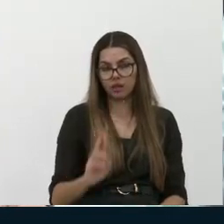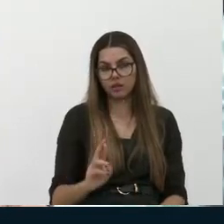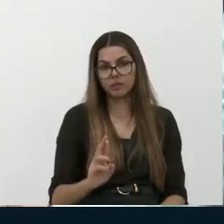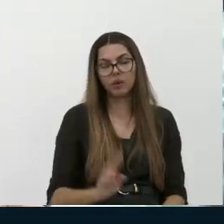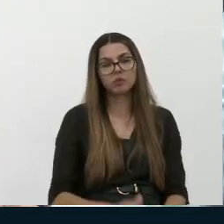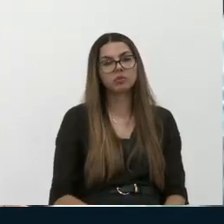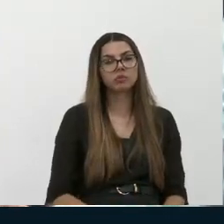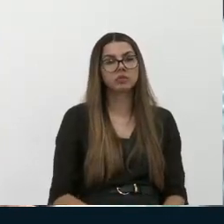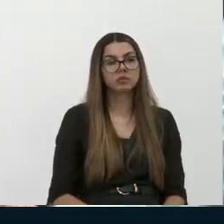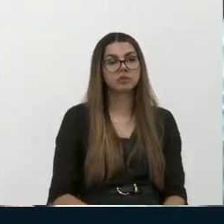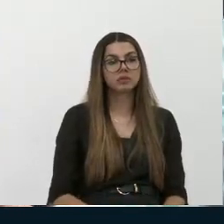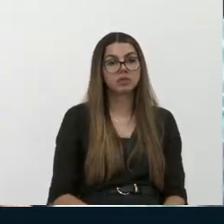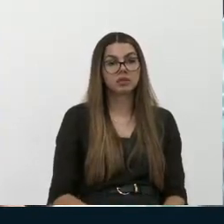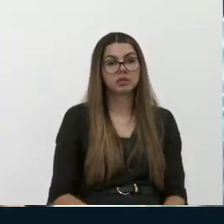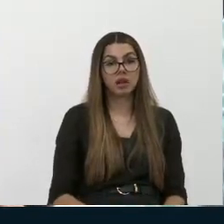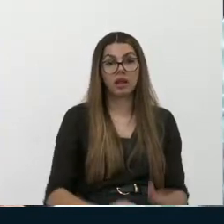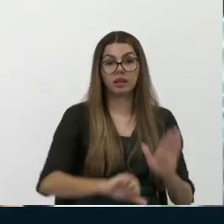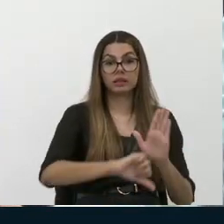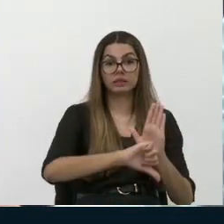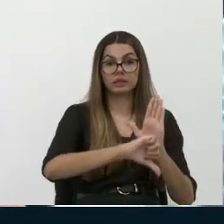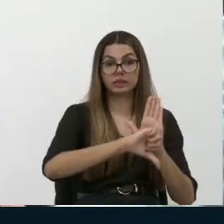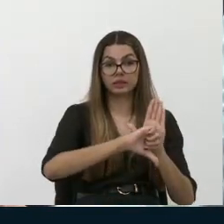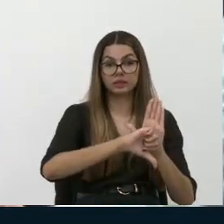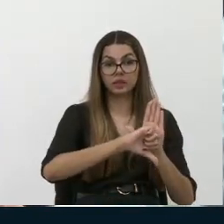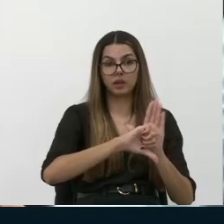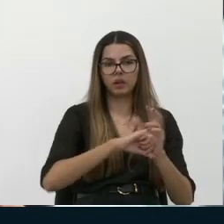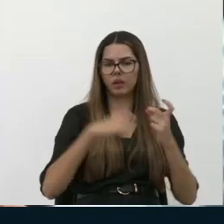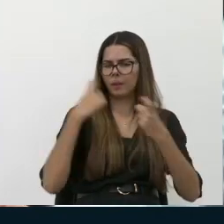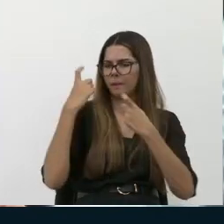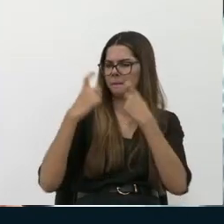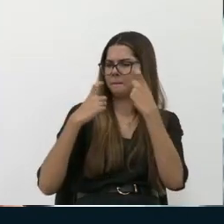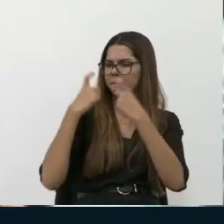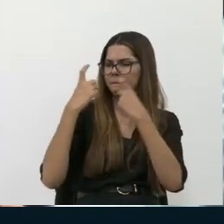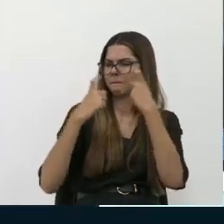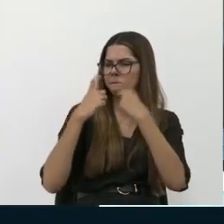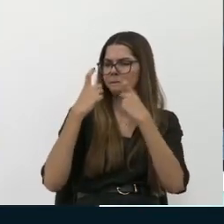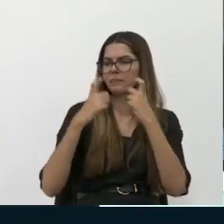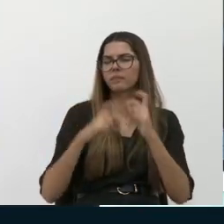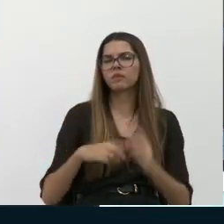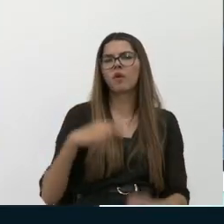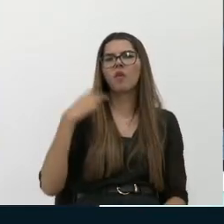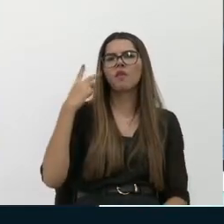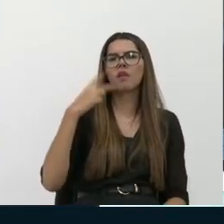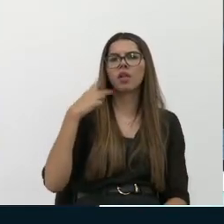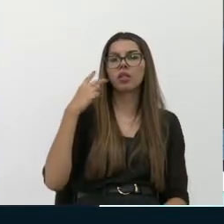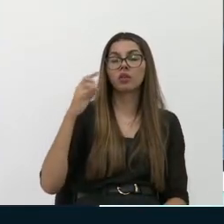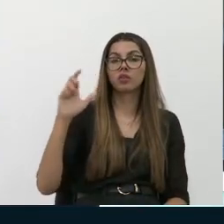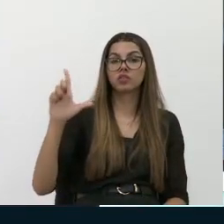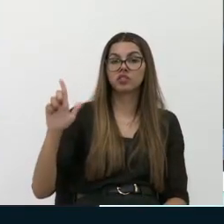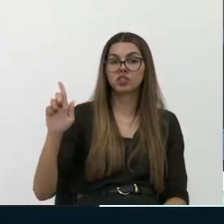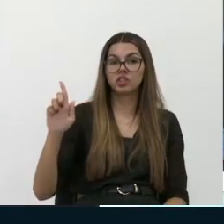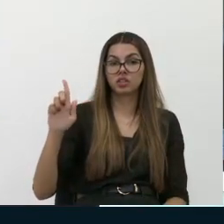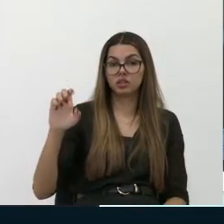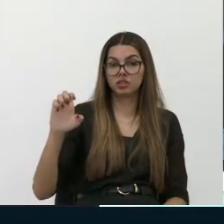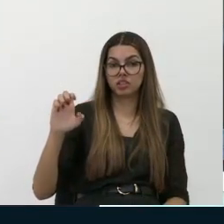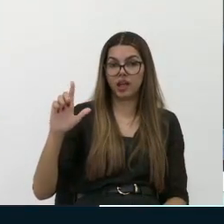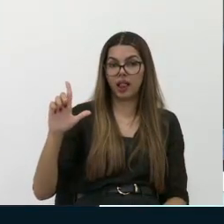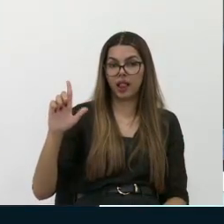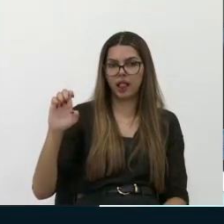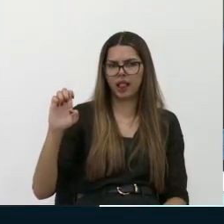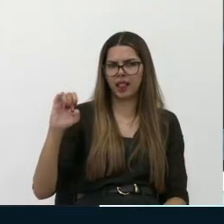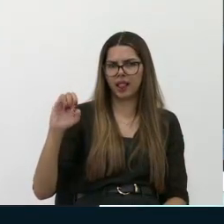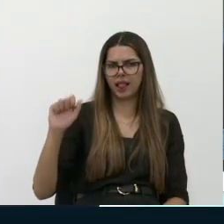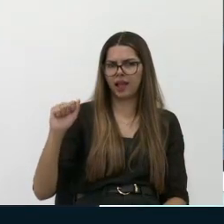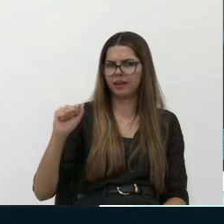quesito na questão criminal. É porque a minha preocupação é que o vereador Gelé, desculpa eu dar continuidade, que o vereador Gelé fez